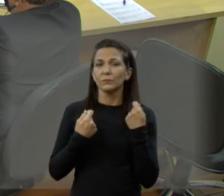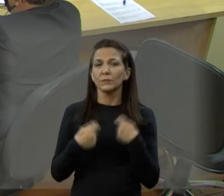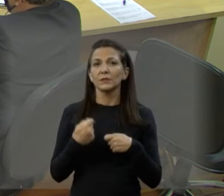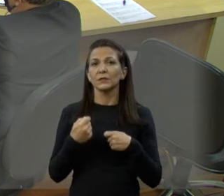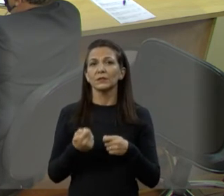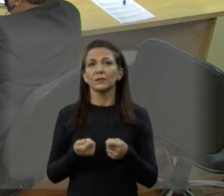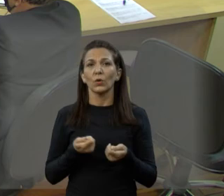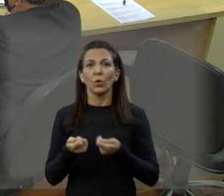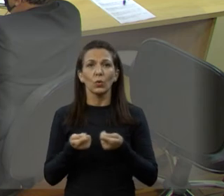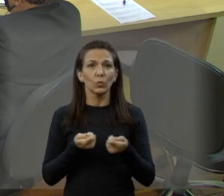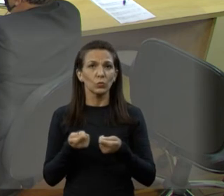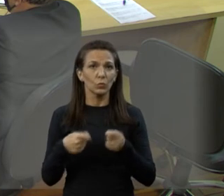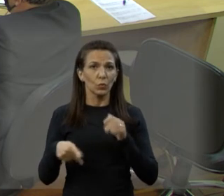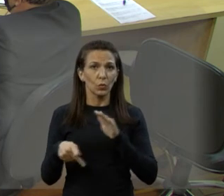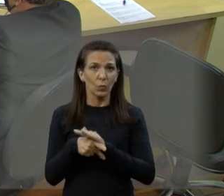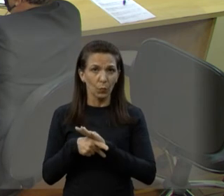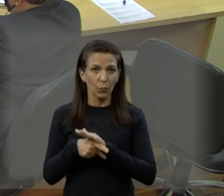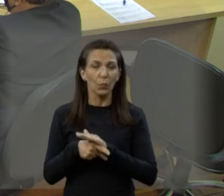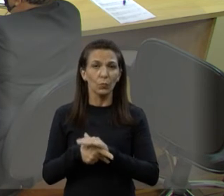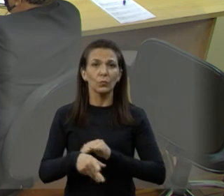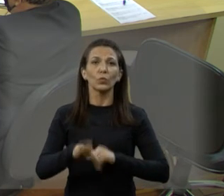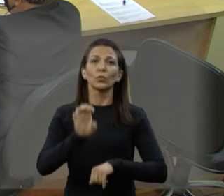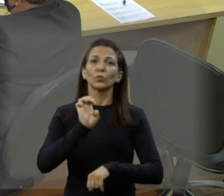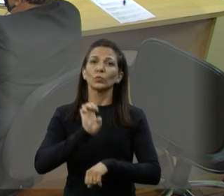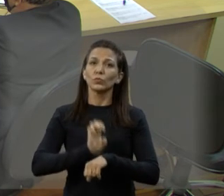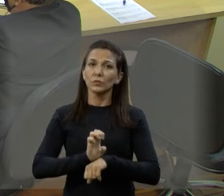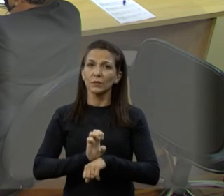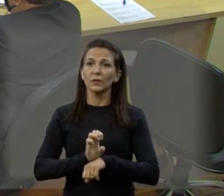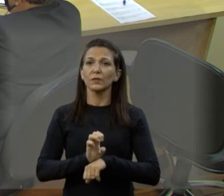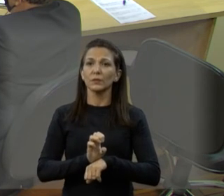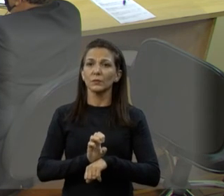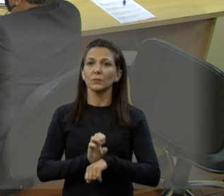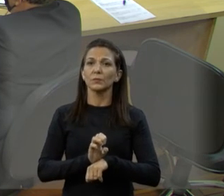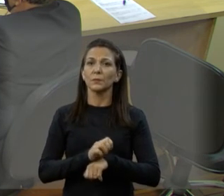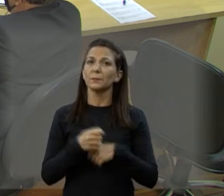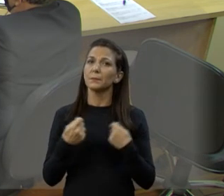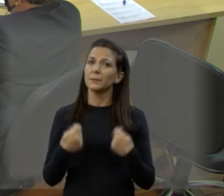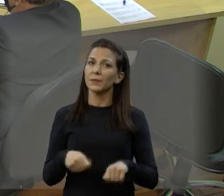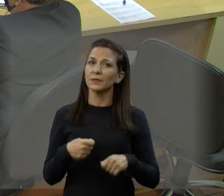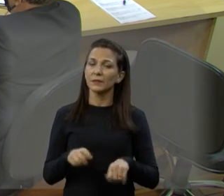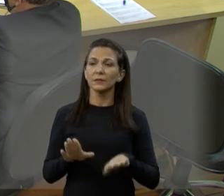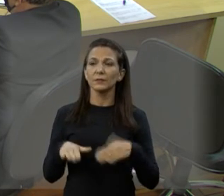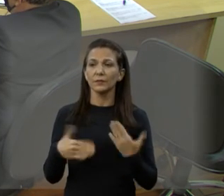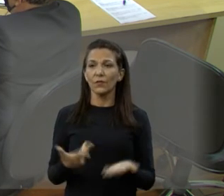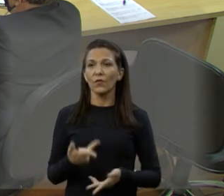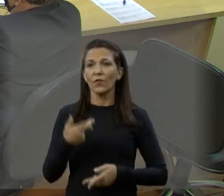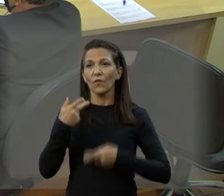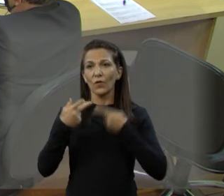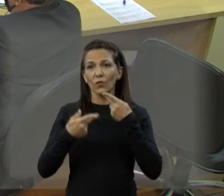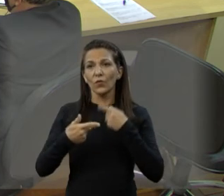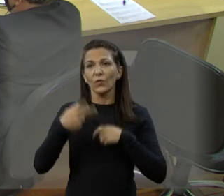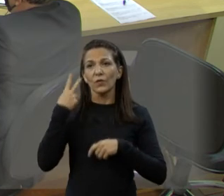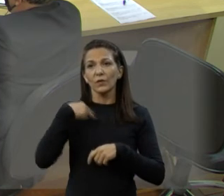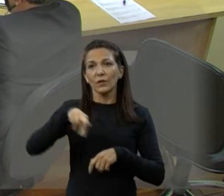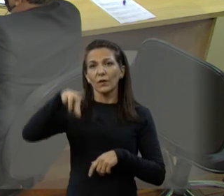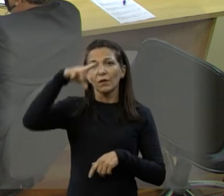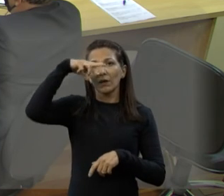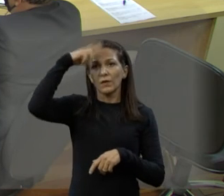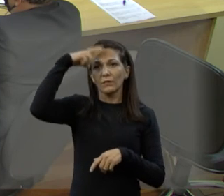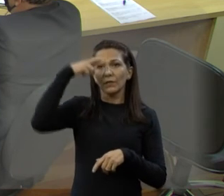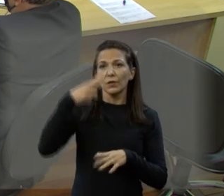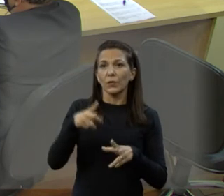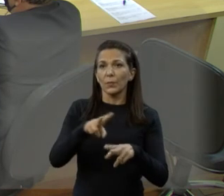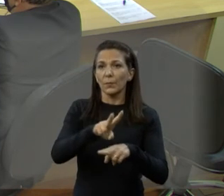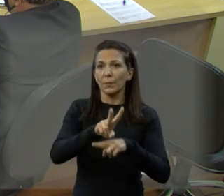monopólio do Estado o Estado tem que fazer a gestão né Tainara nesse caso como foi dito procurador Rafael de Angeli inclusive o nosso projeto ele